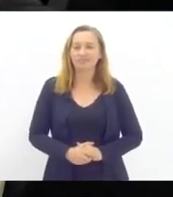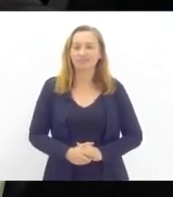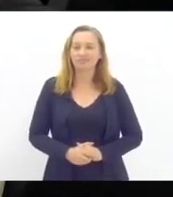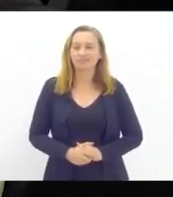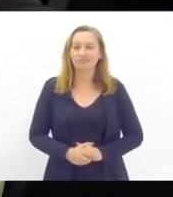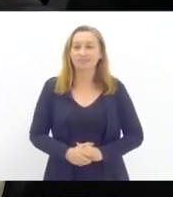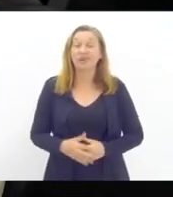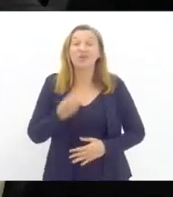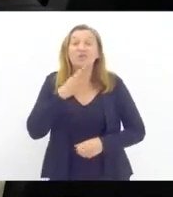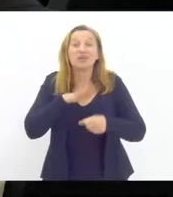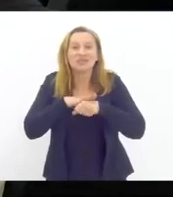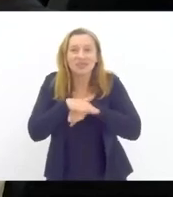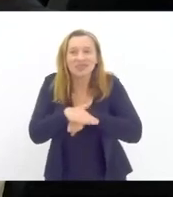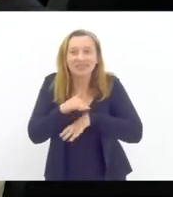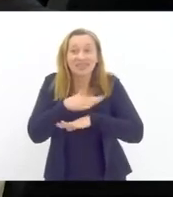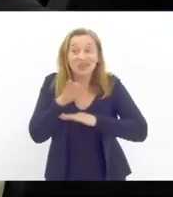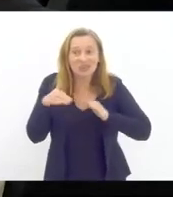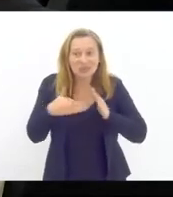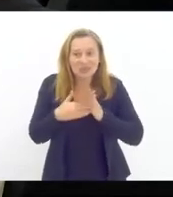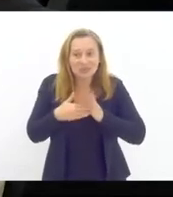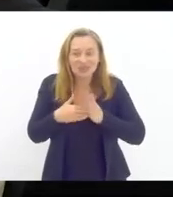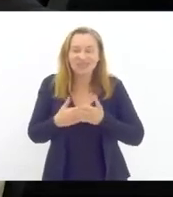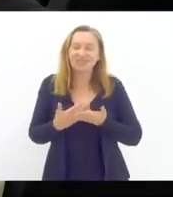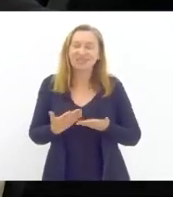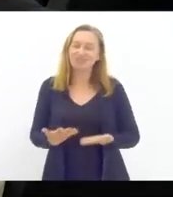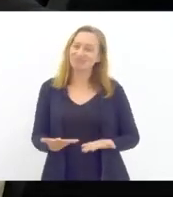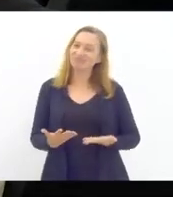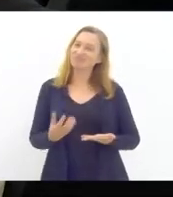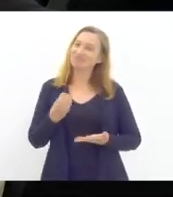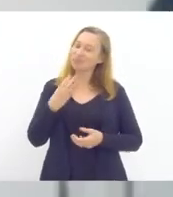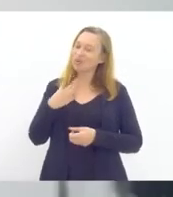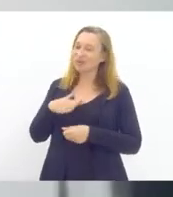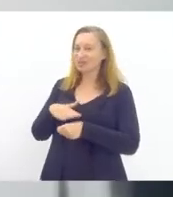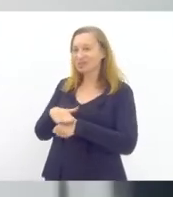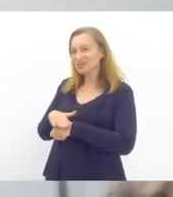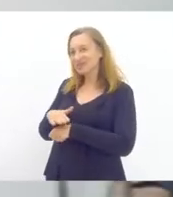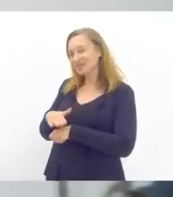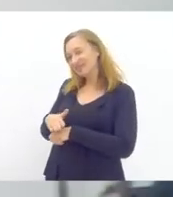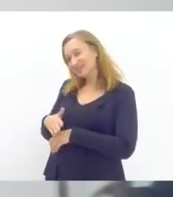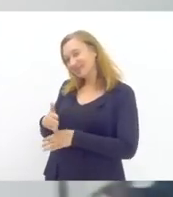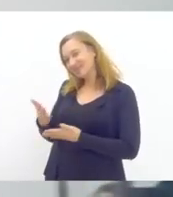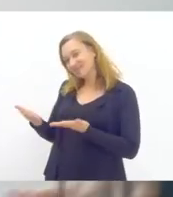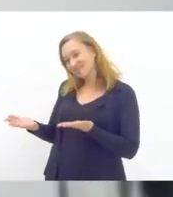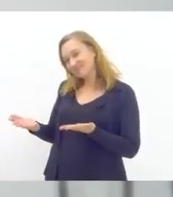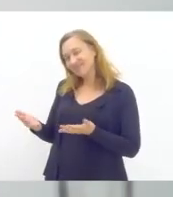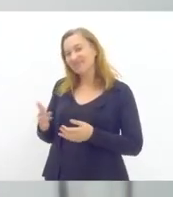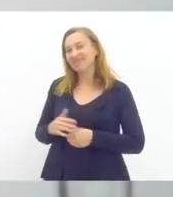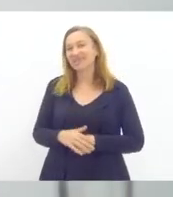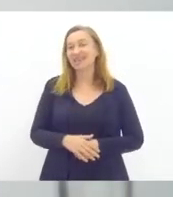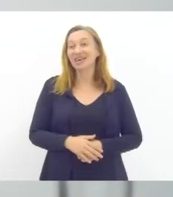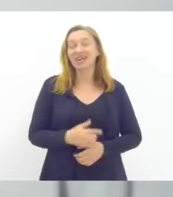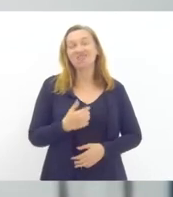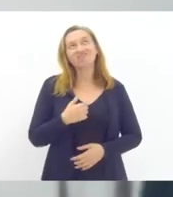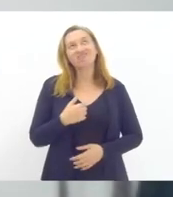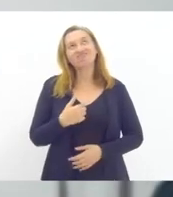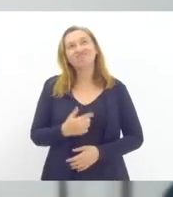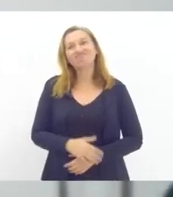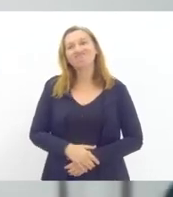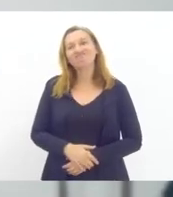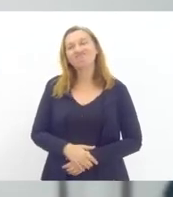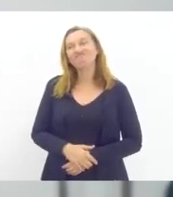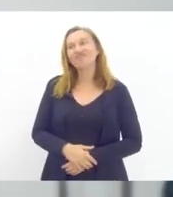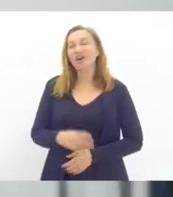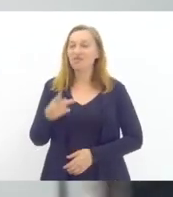muito boa noite a todos e muito boa noite a todas eu tava agora falando